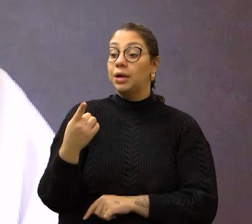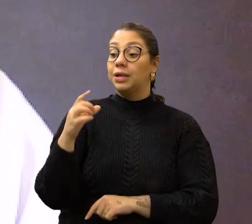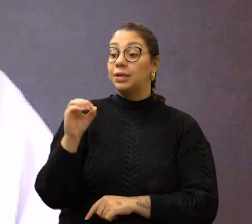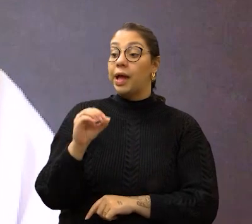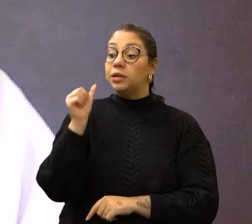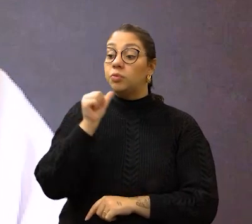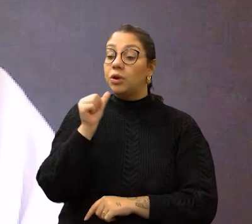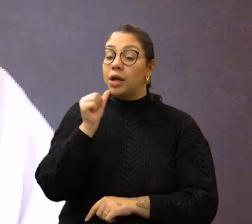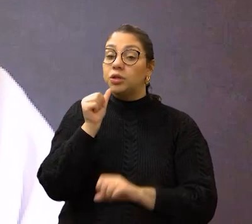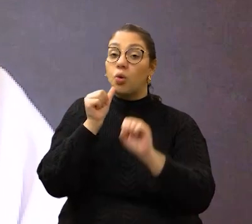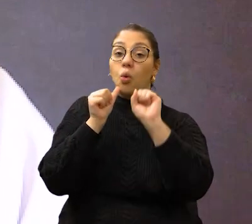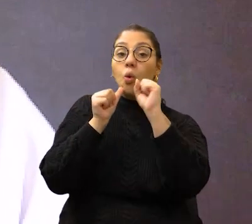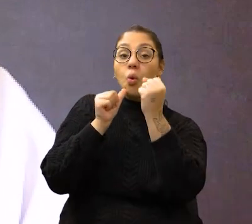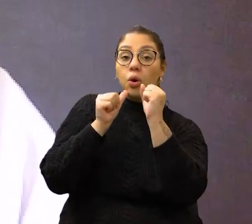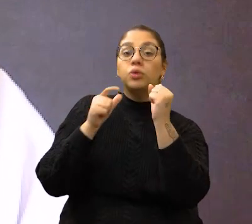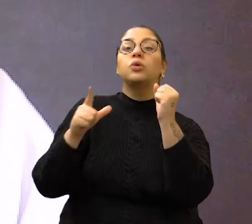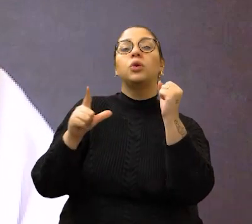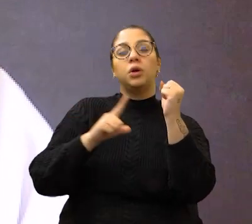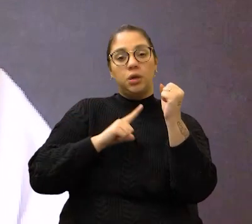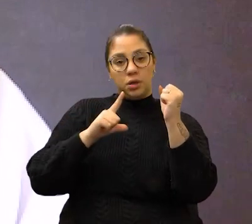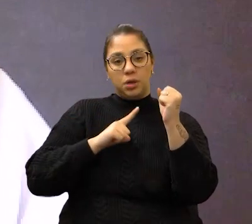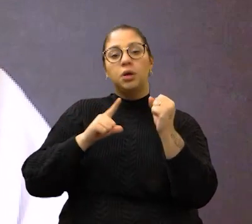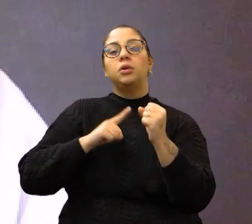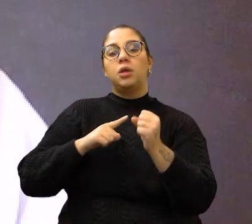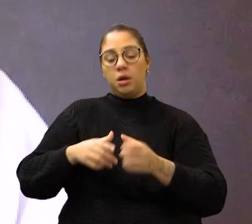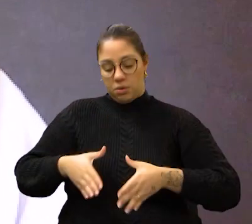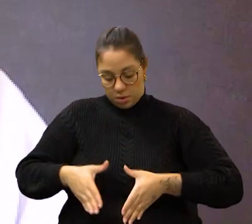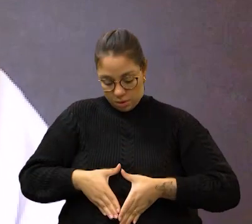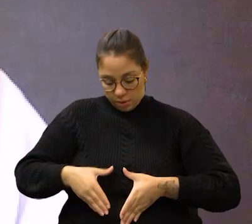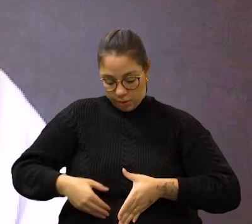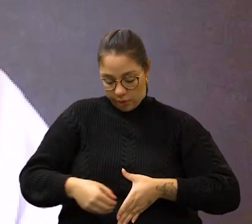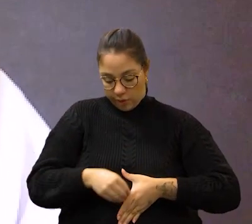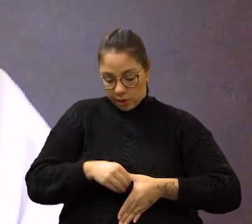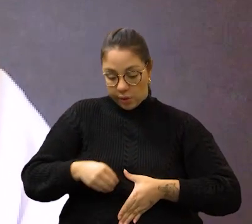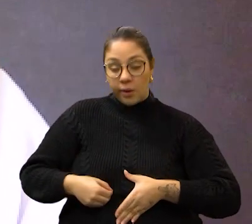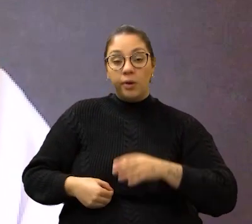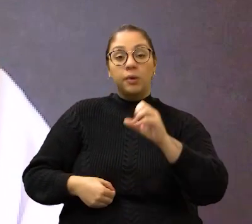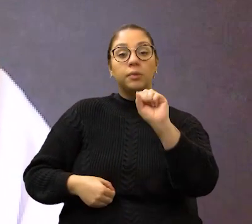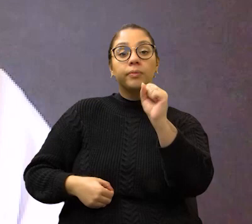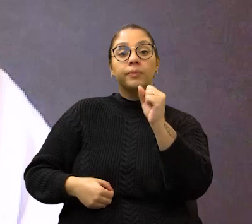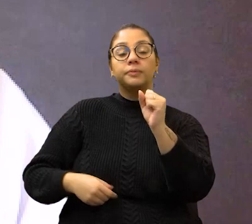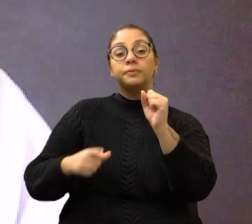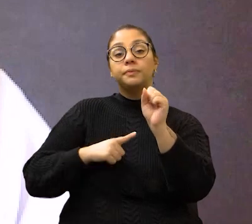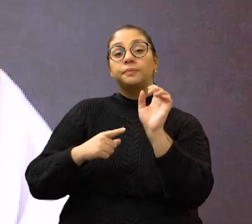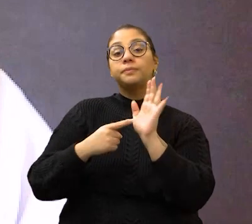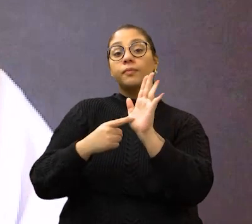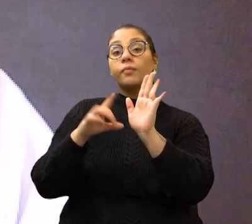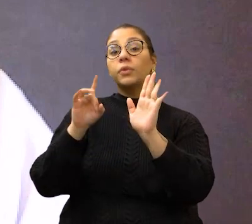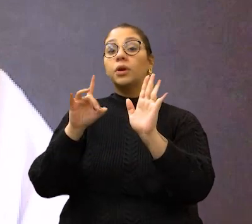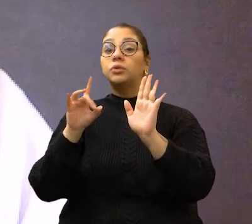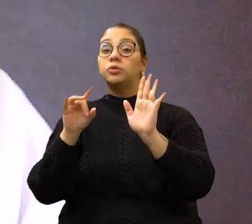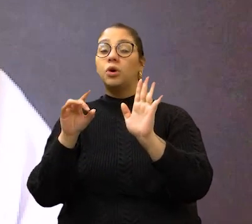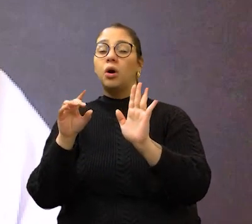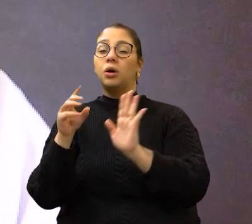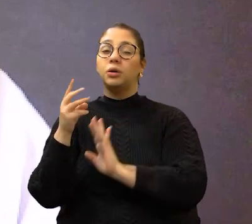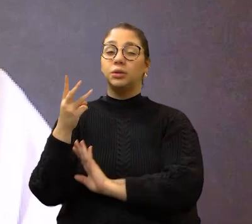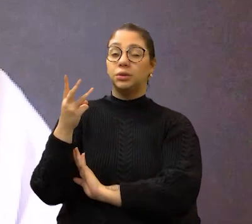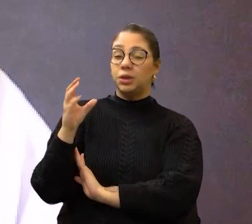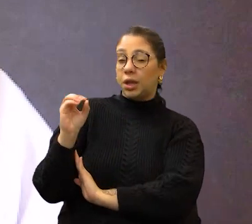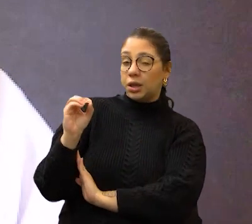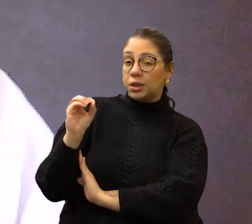8 podem ter mioma. A grande diferença é que dessas 8 que apresentam miomas, somente entre 30